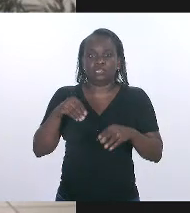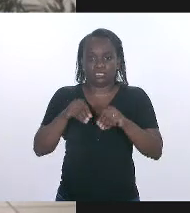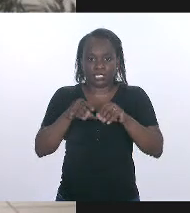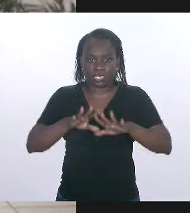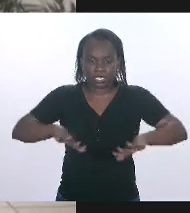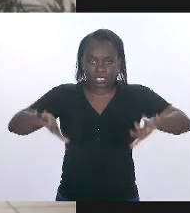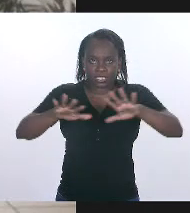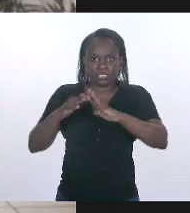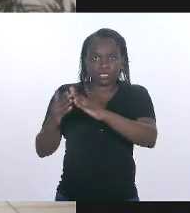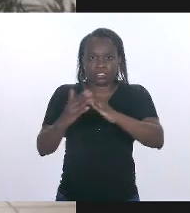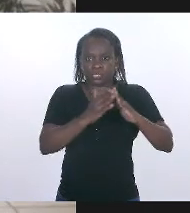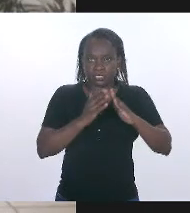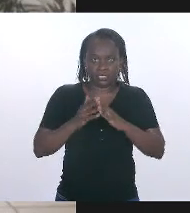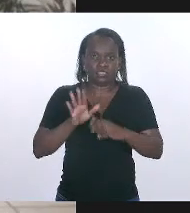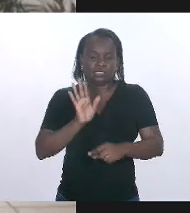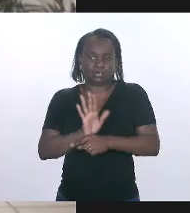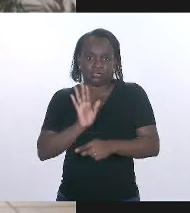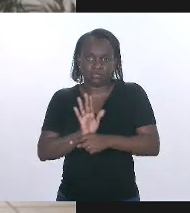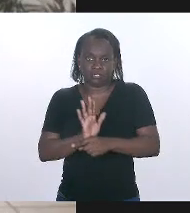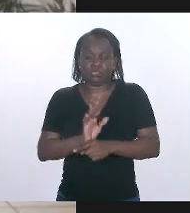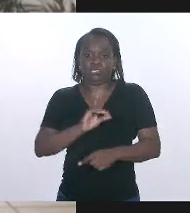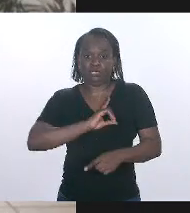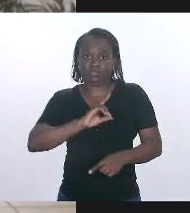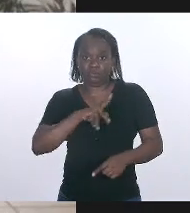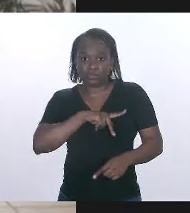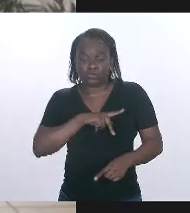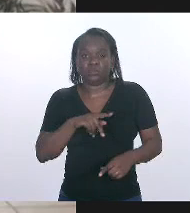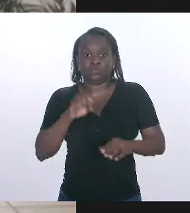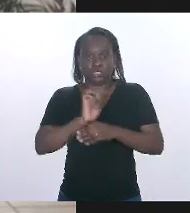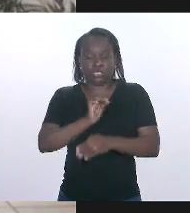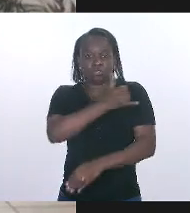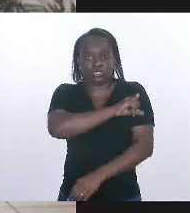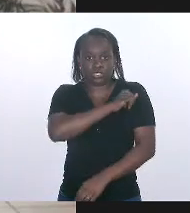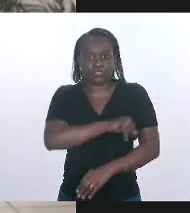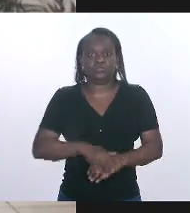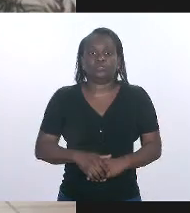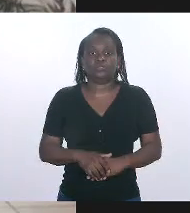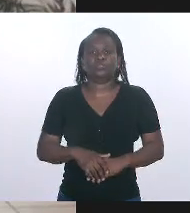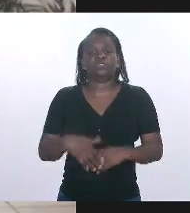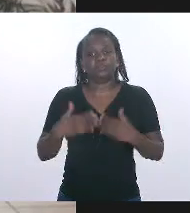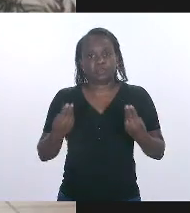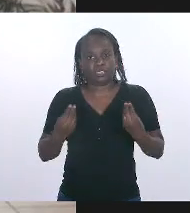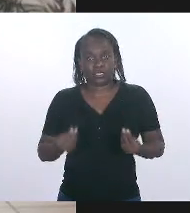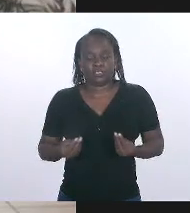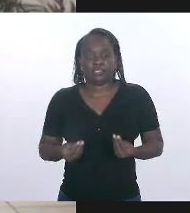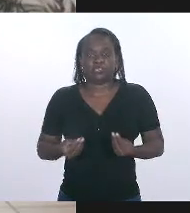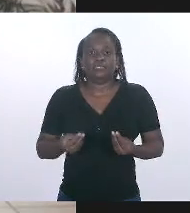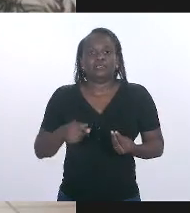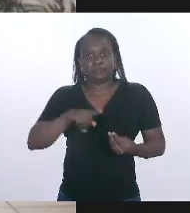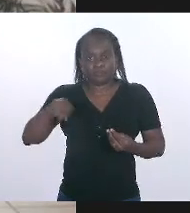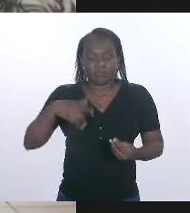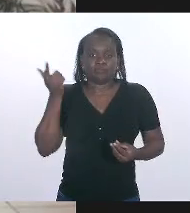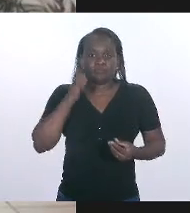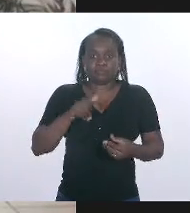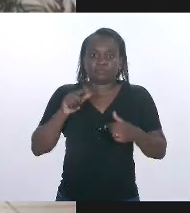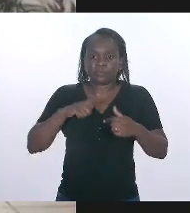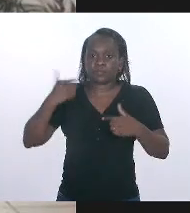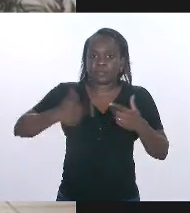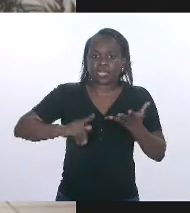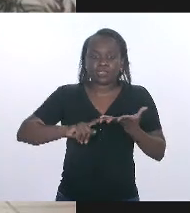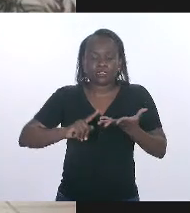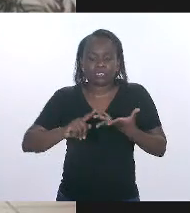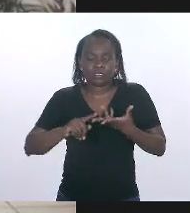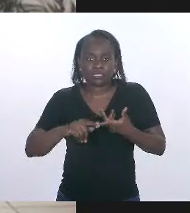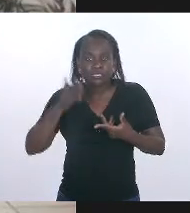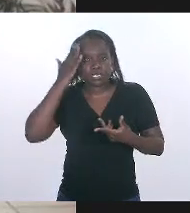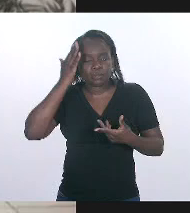e Habitação da Defensoria Pública do Estado do Rio de Janeiro, a fim de que tenhamos mais elementos